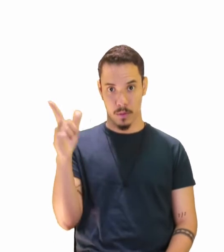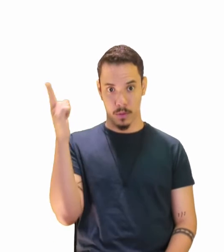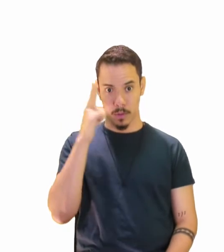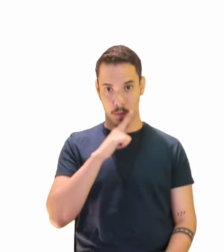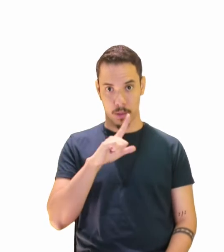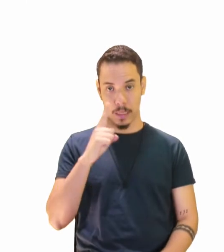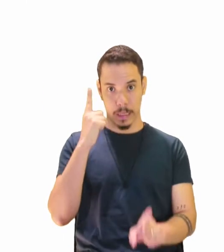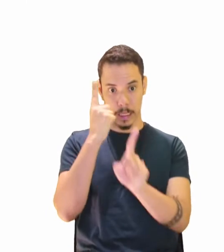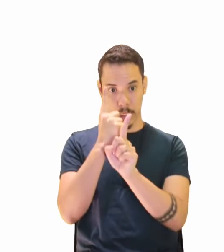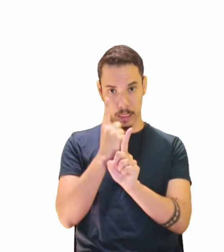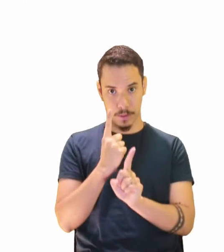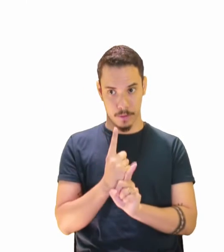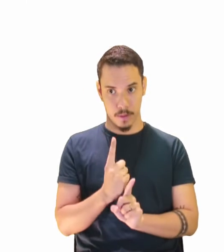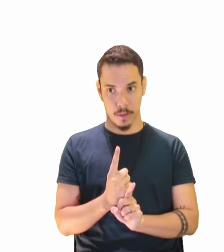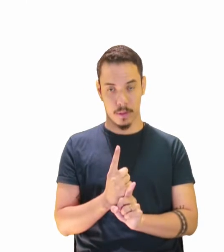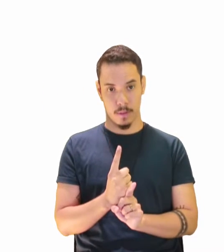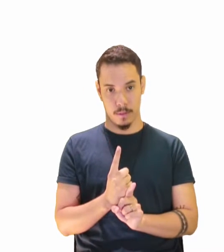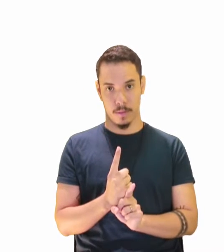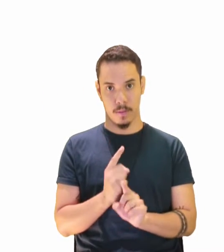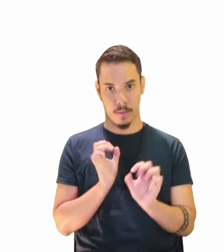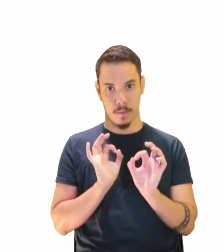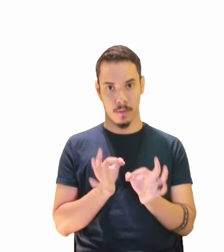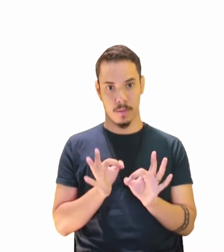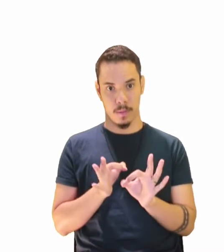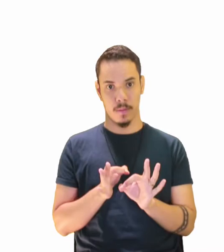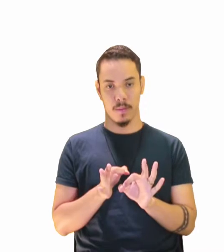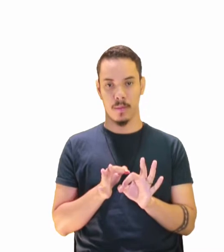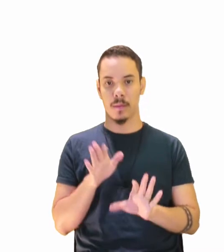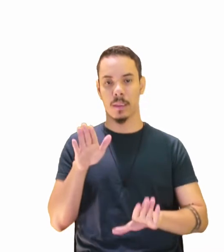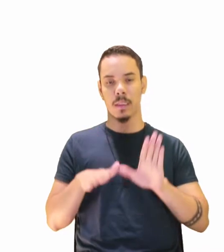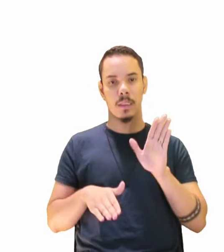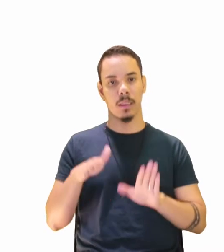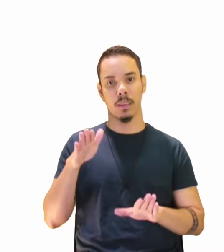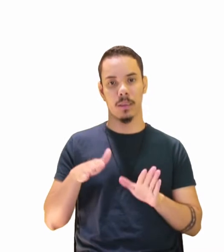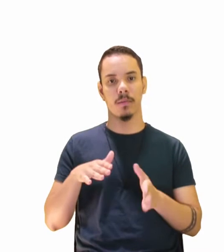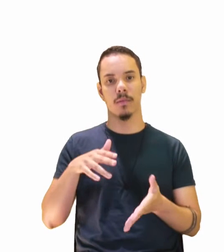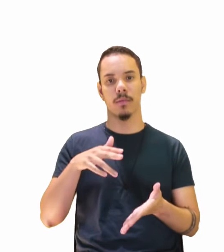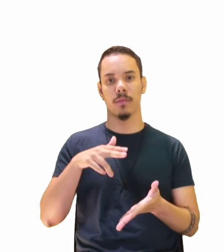Isso bem, muito bem, amadinho. Ó. E ali dançaram, se